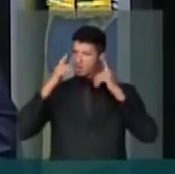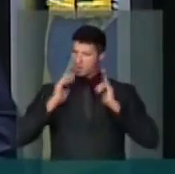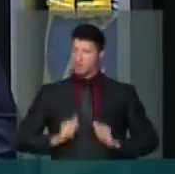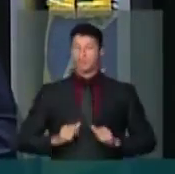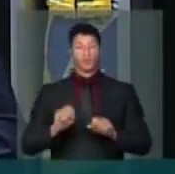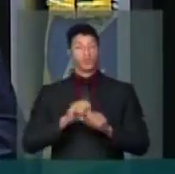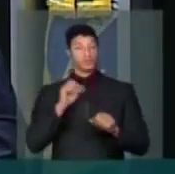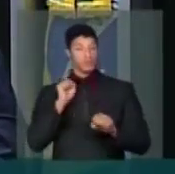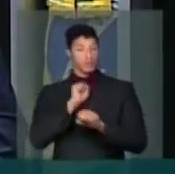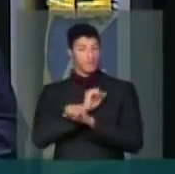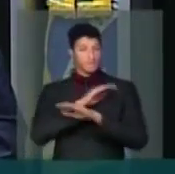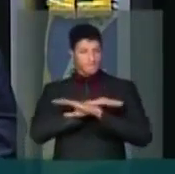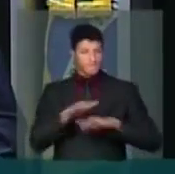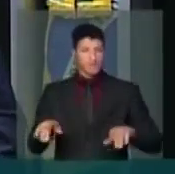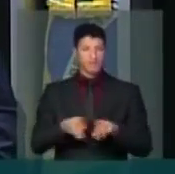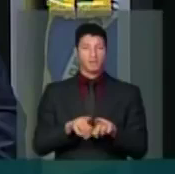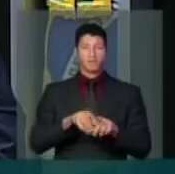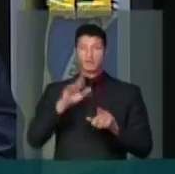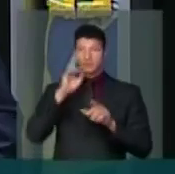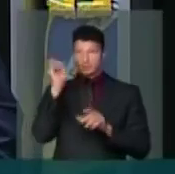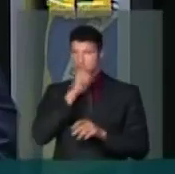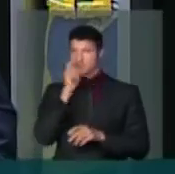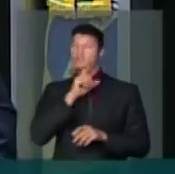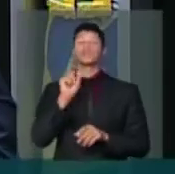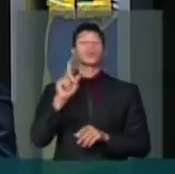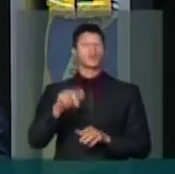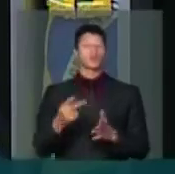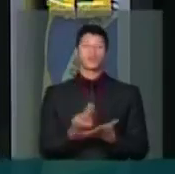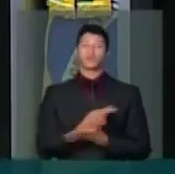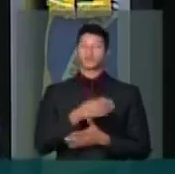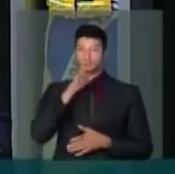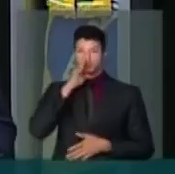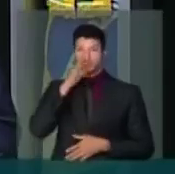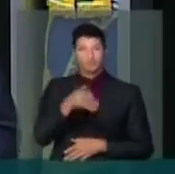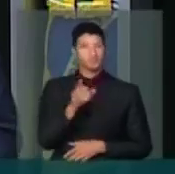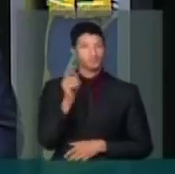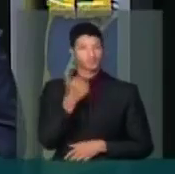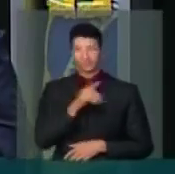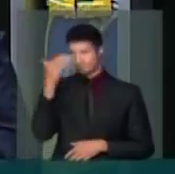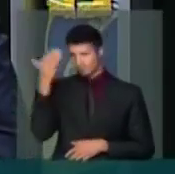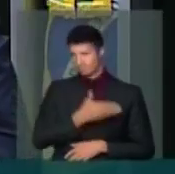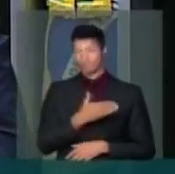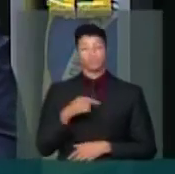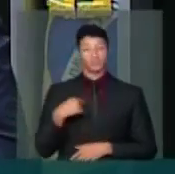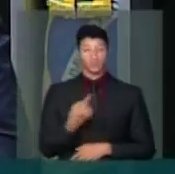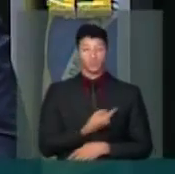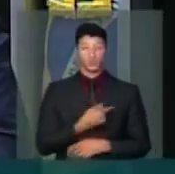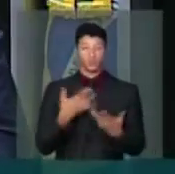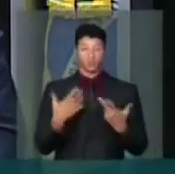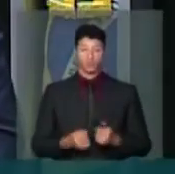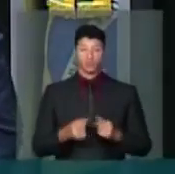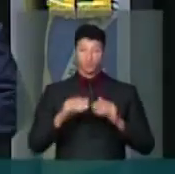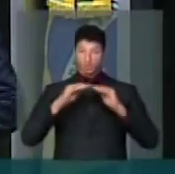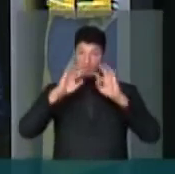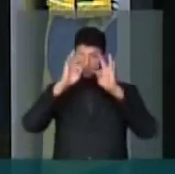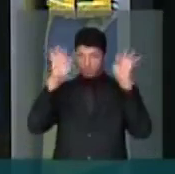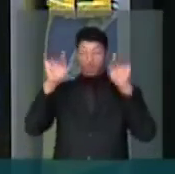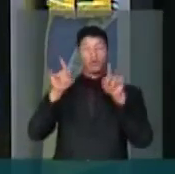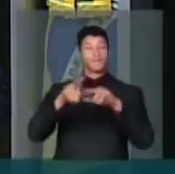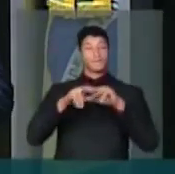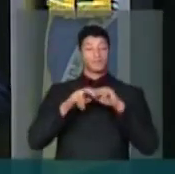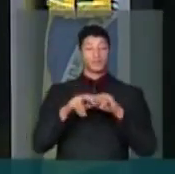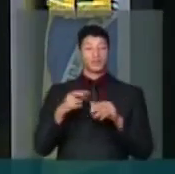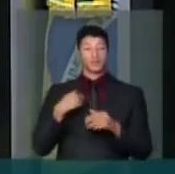dermos um basta a esta hipocrisia que é acusar sem provar, nós iremos aos tribunais, ministro.